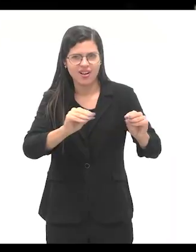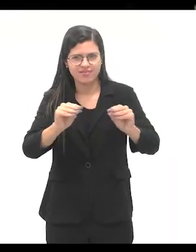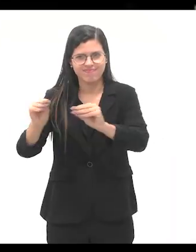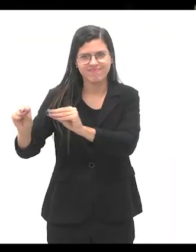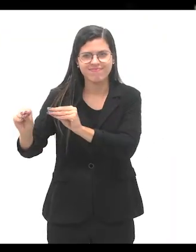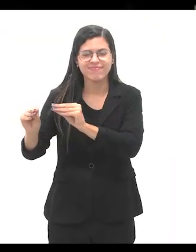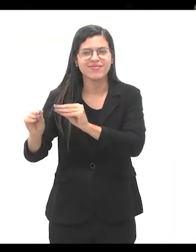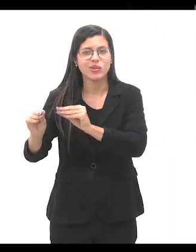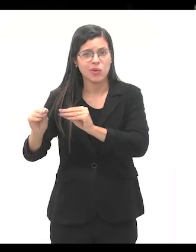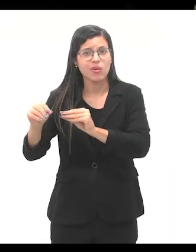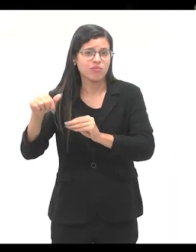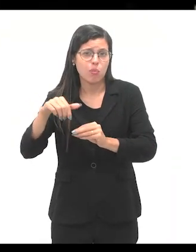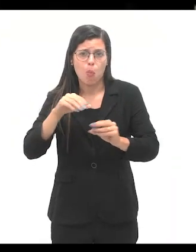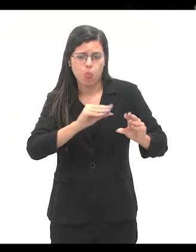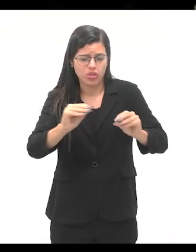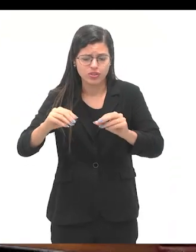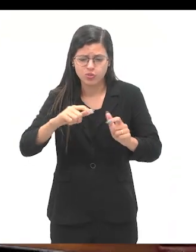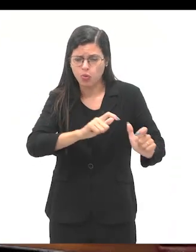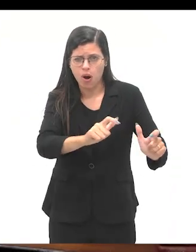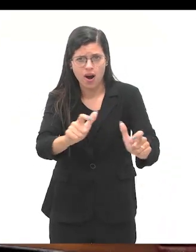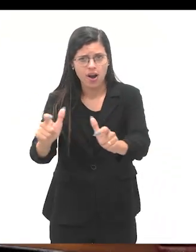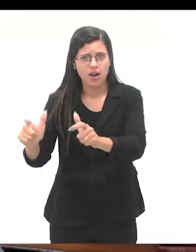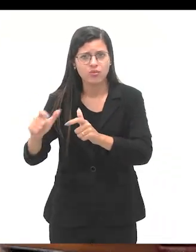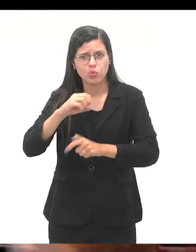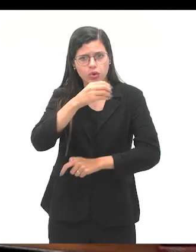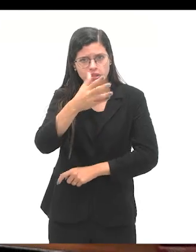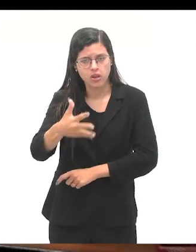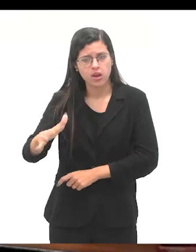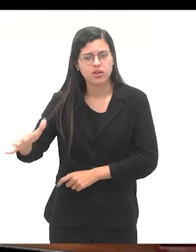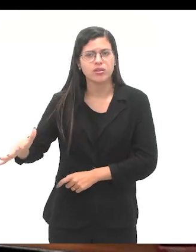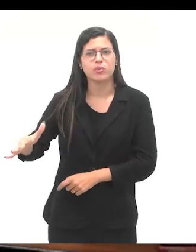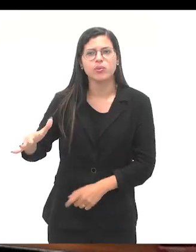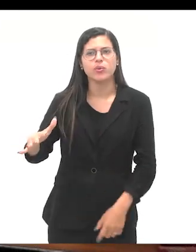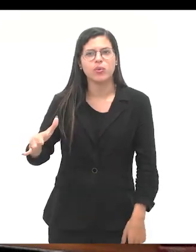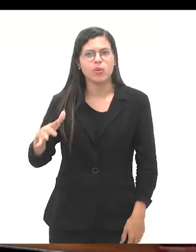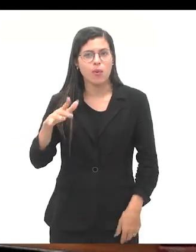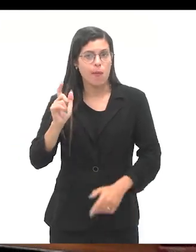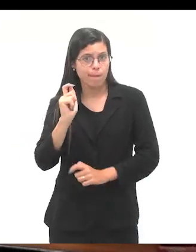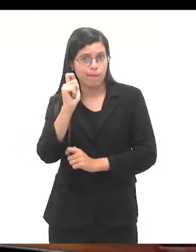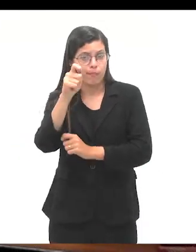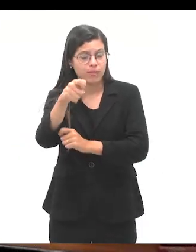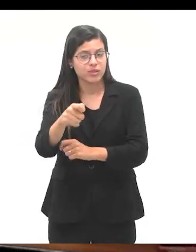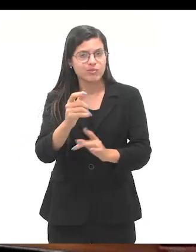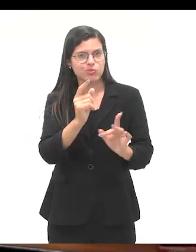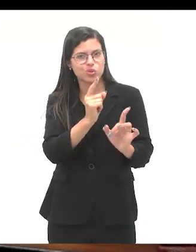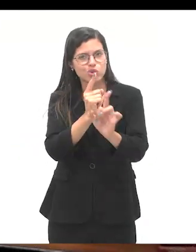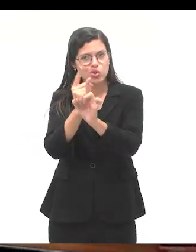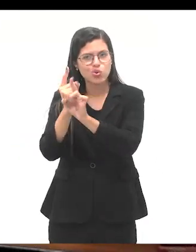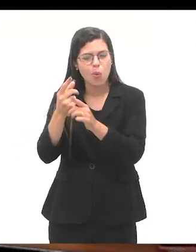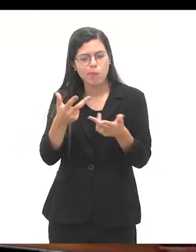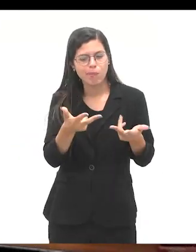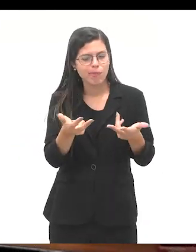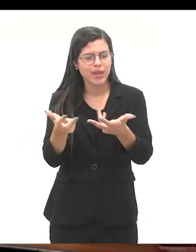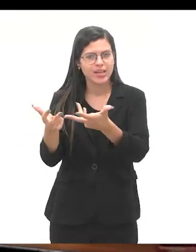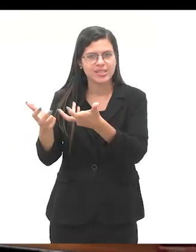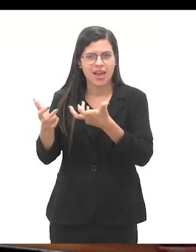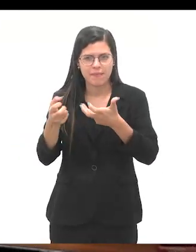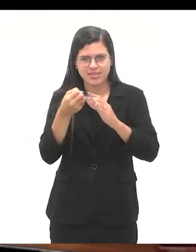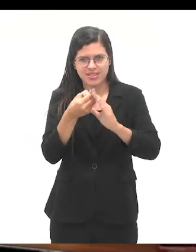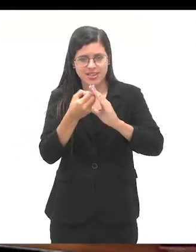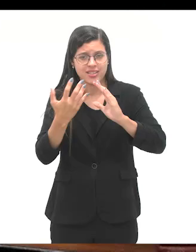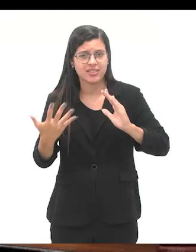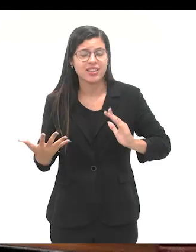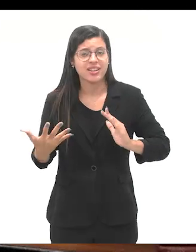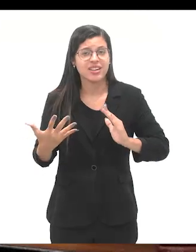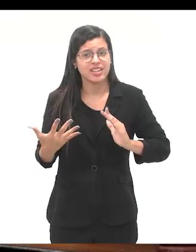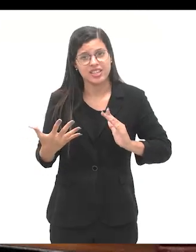exemplo, é percorrer todo o oceano, né? A gente sabe que o pescador ele descobre essas situações que muitas